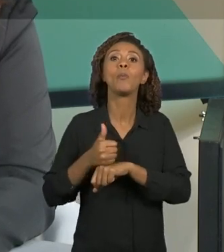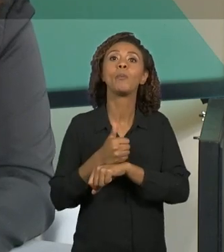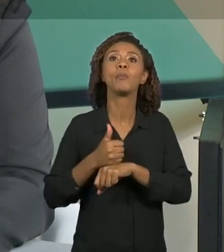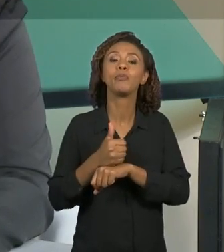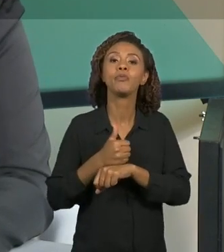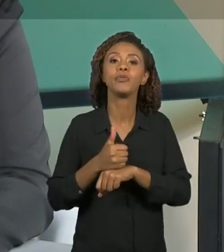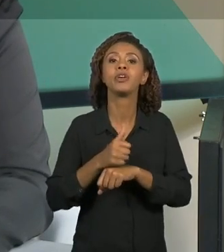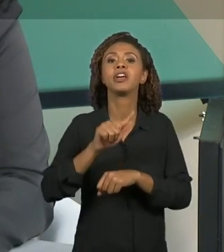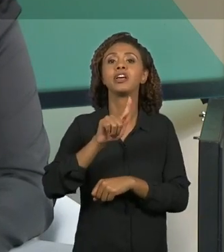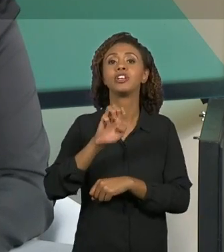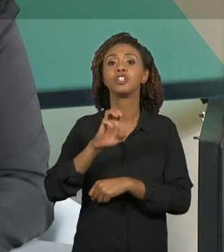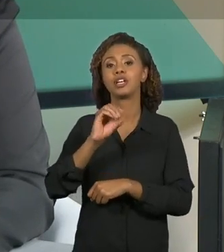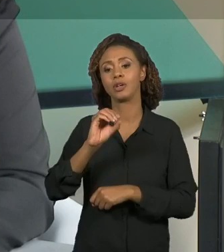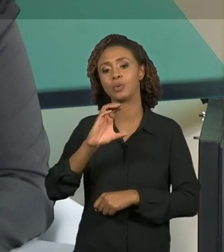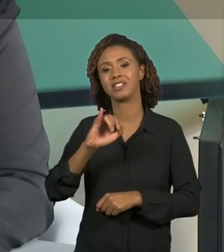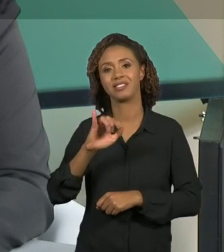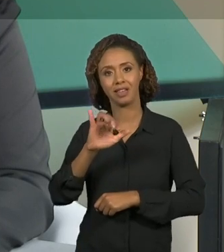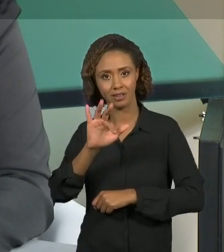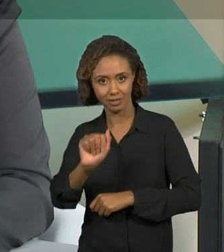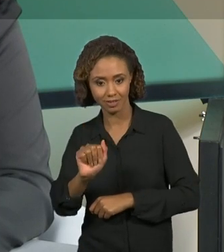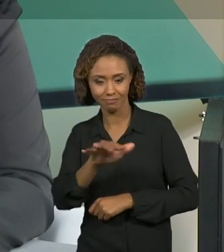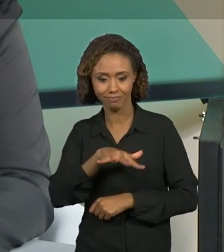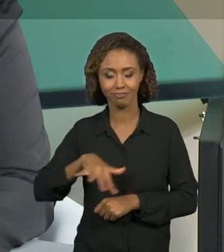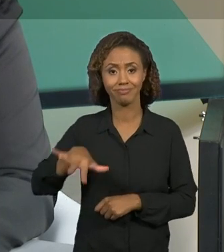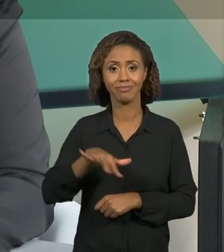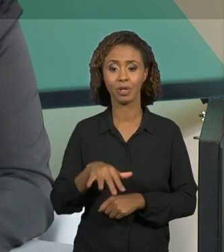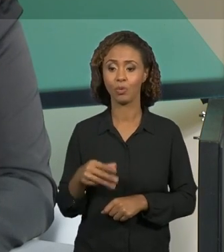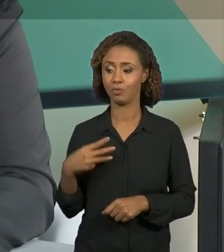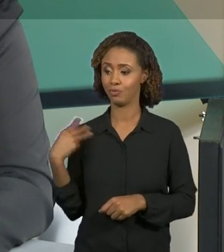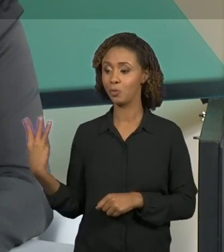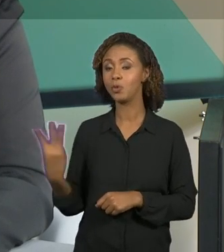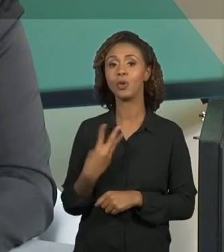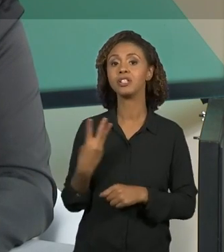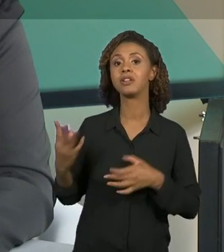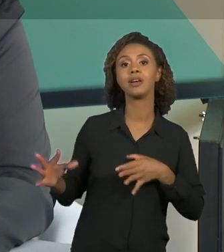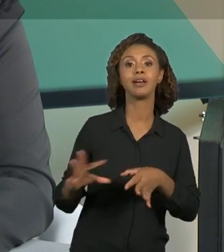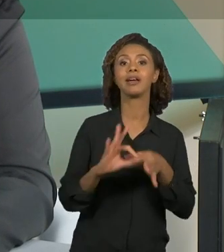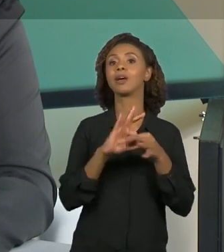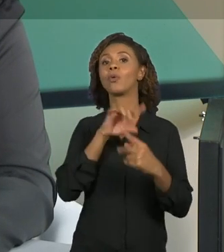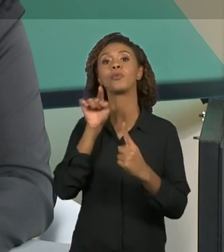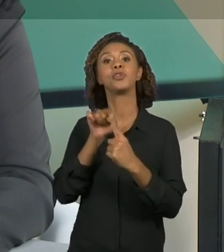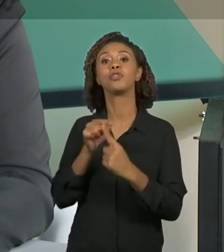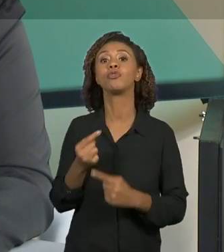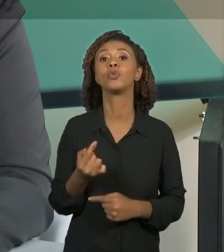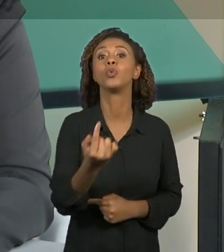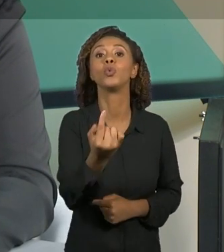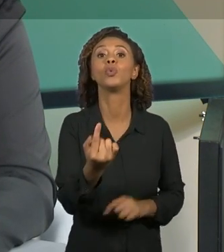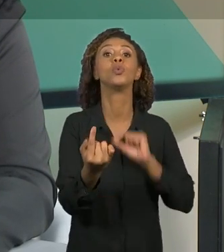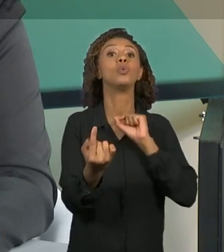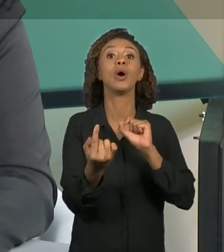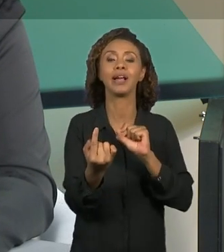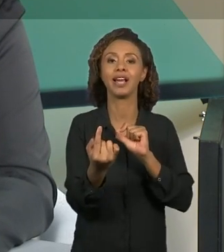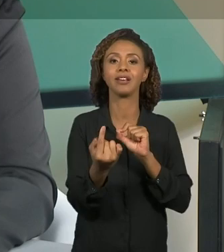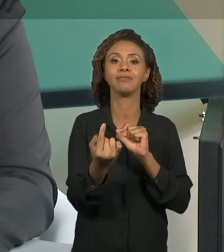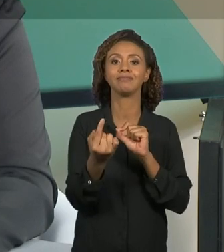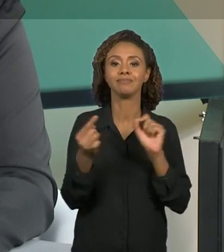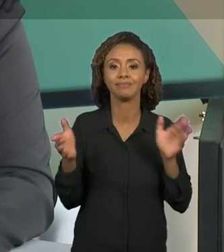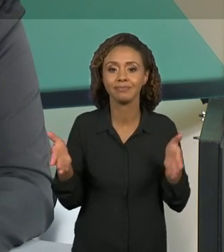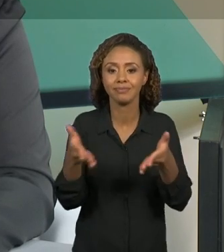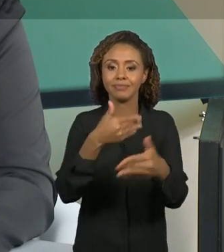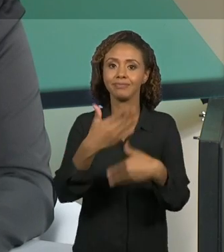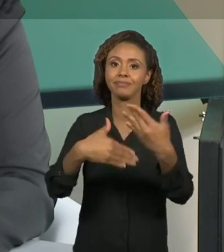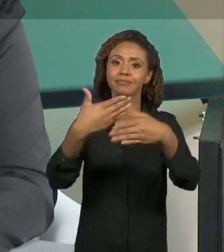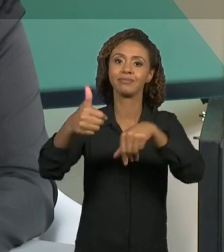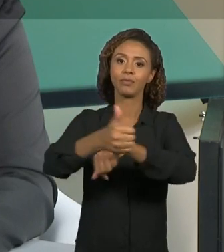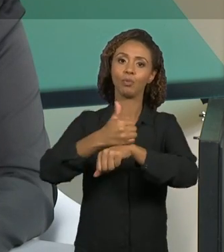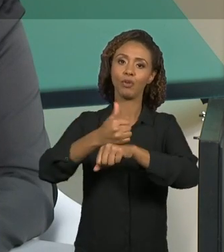da ciência está assim as três instituições se uniram com um único objetivo tá trabalhar na formação de